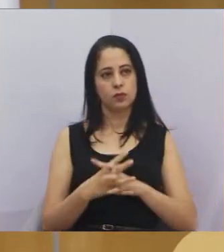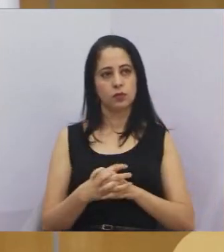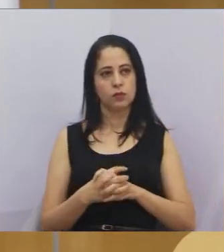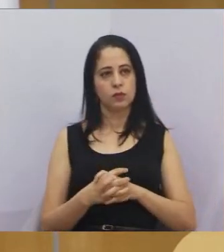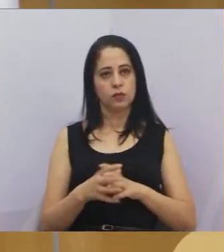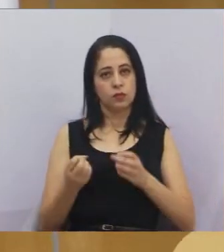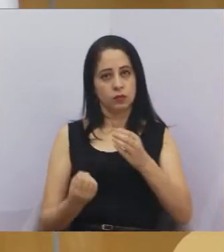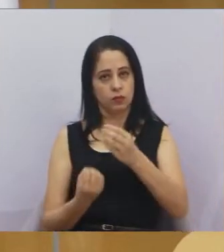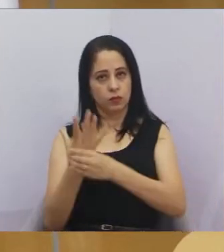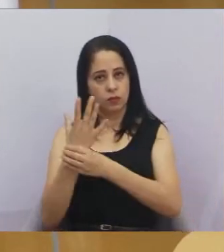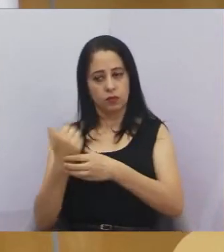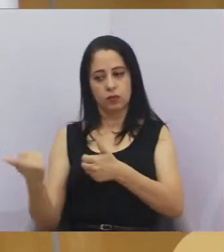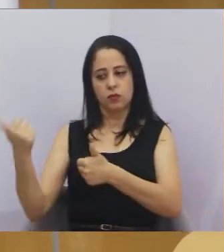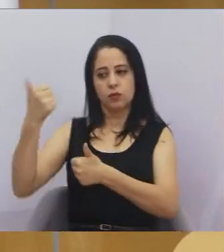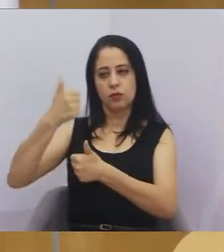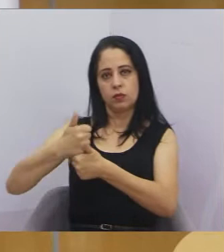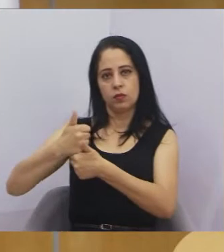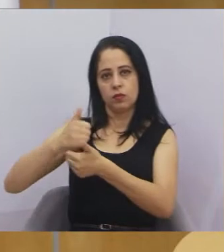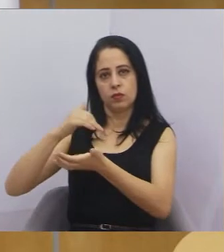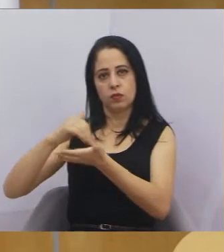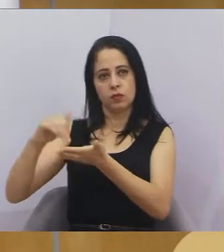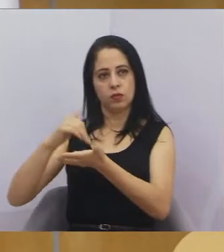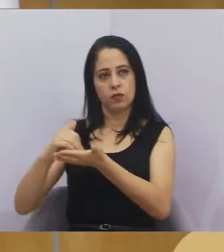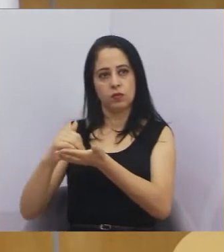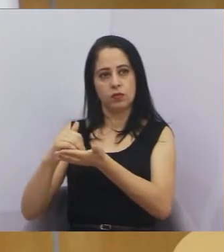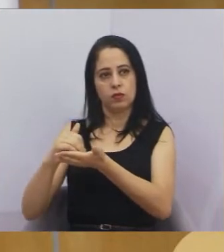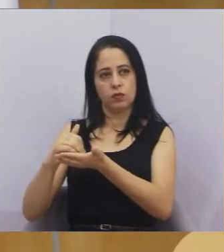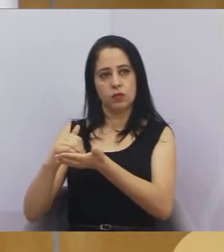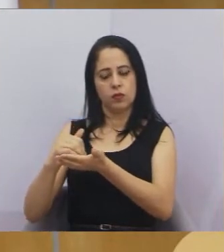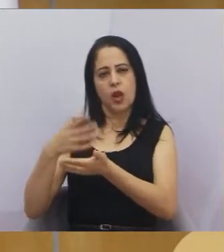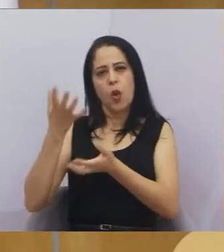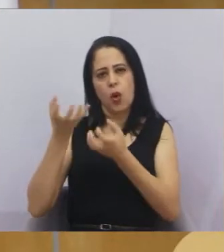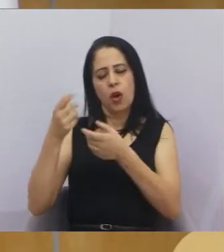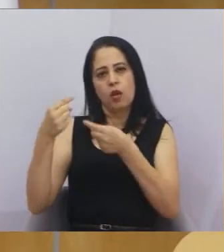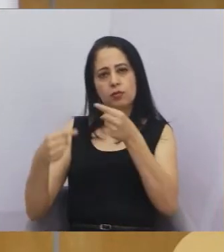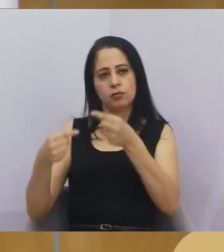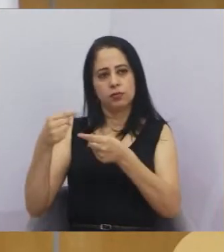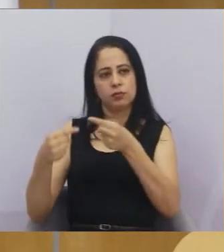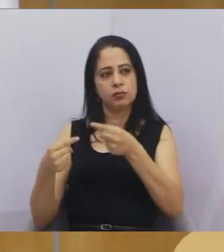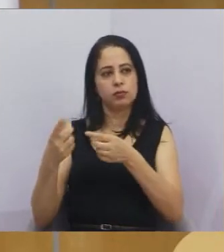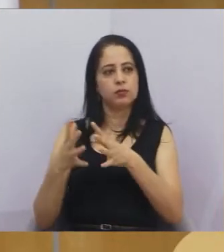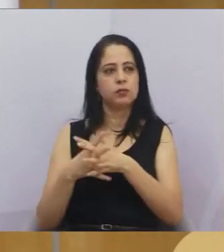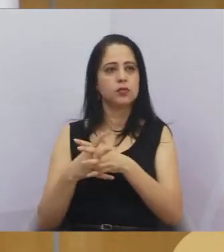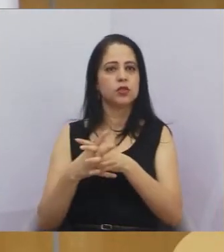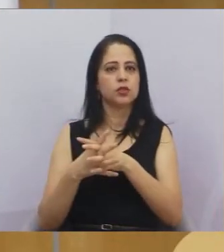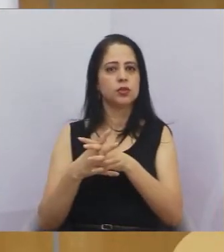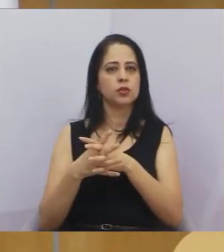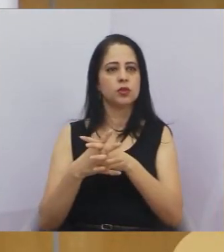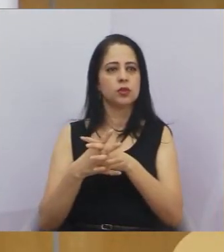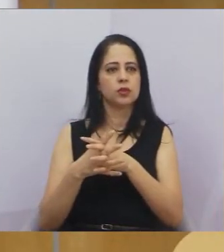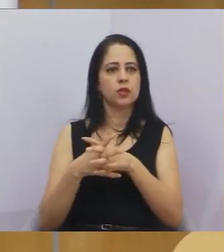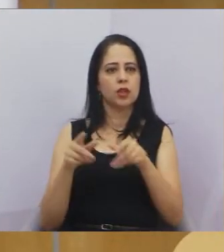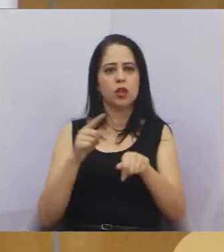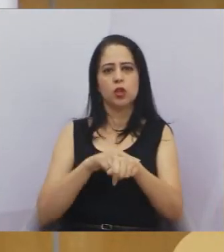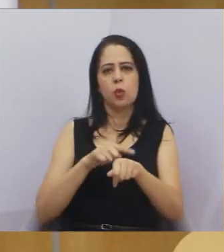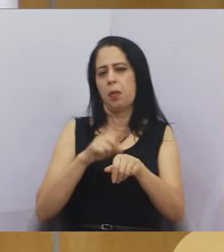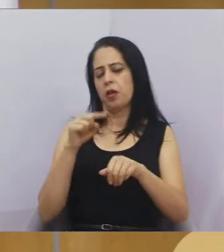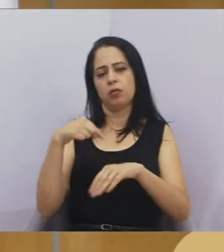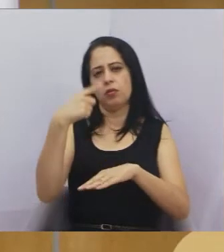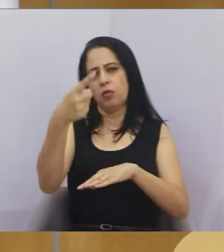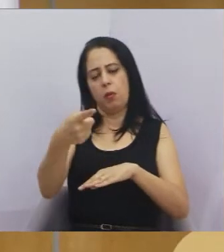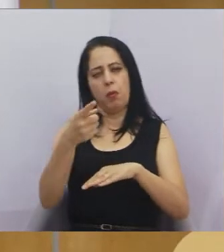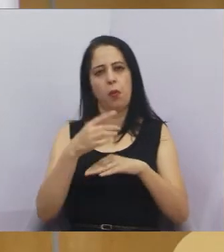que cria a subsecretaria, eu quero fazer essa discussão no momento oportuno, quando a gente for